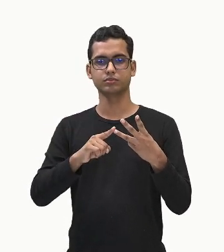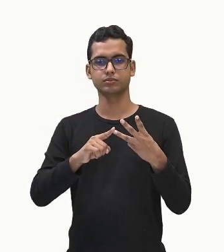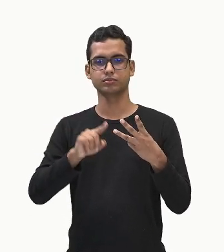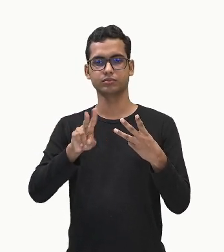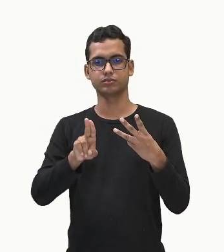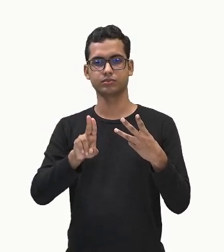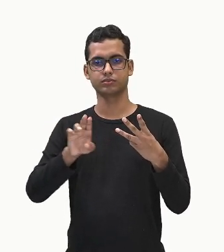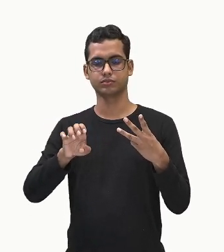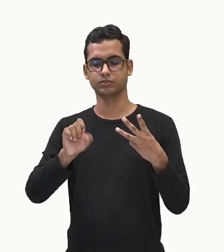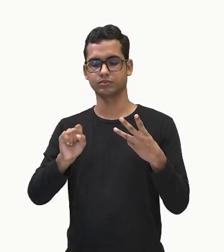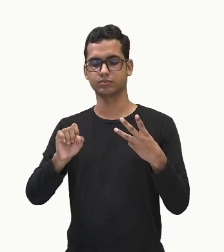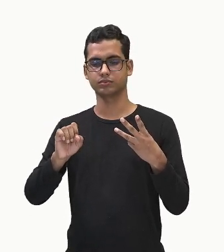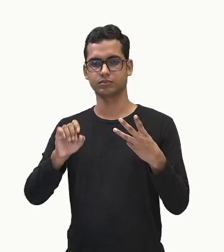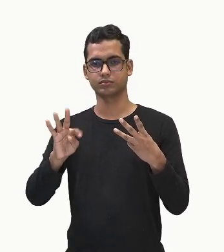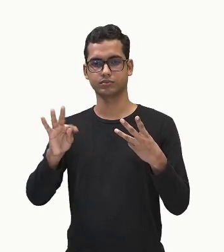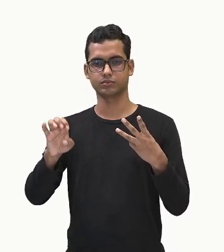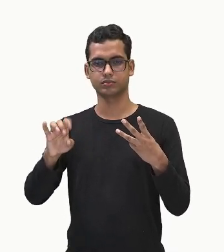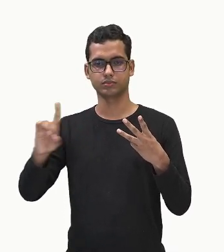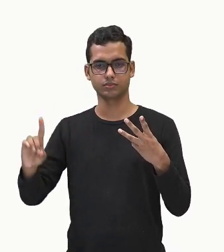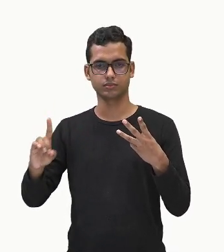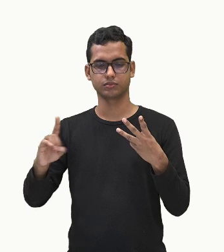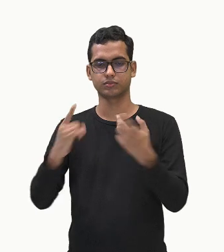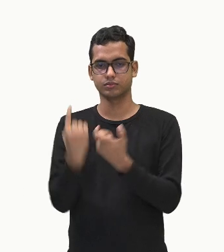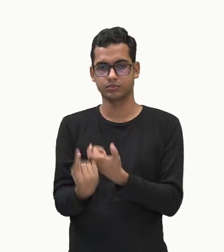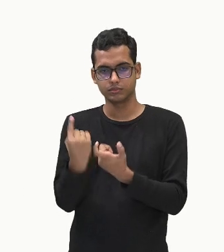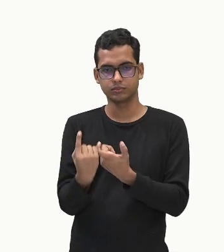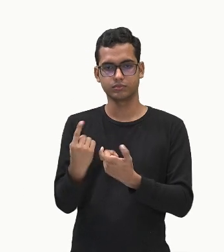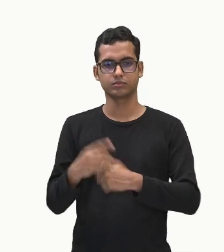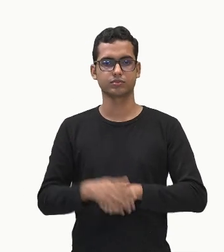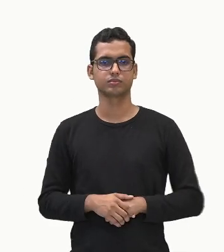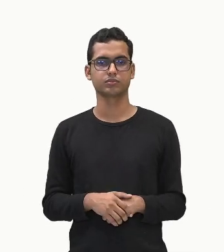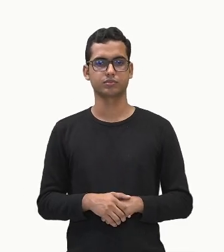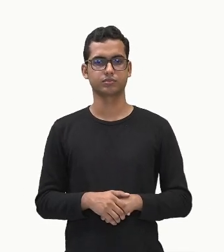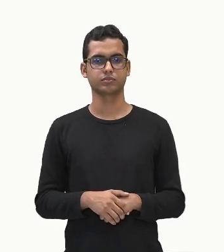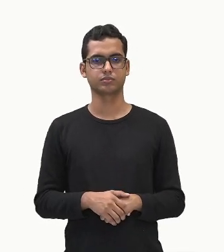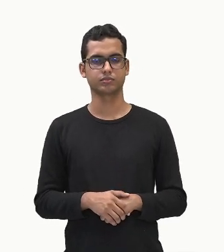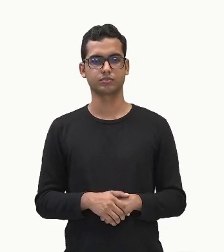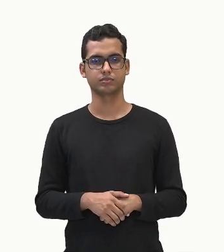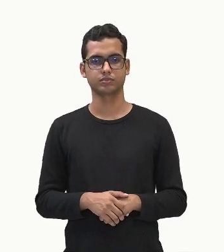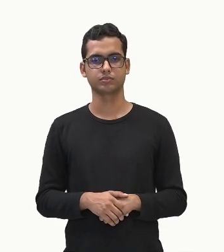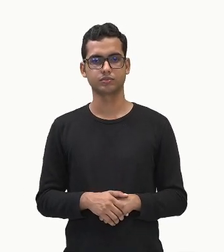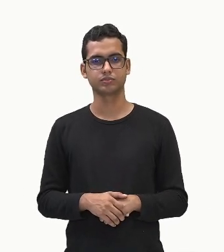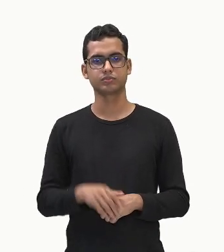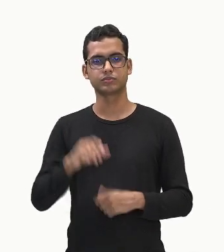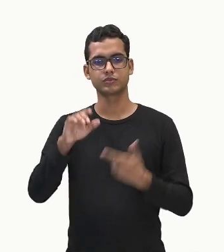o singular. Ele quer dizer ele, ella quer dizer ela, e usted é o nosso pronome de